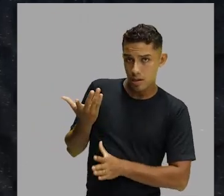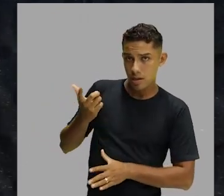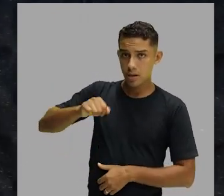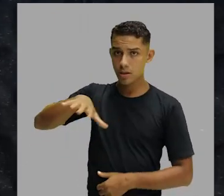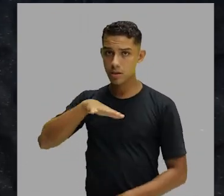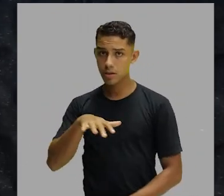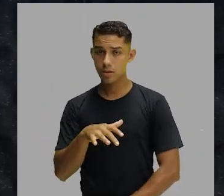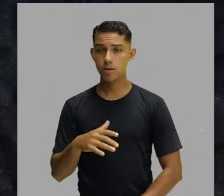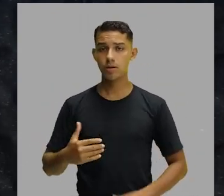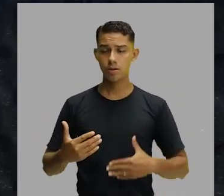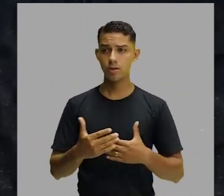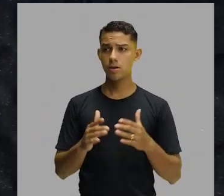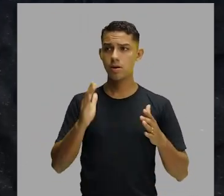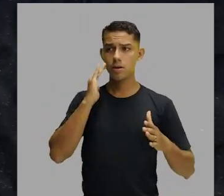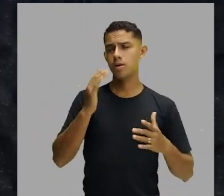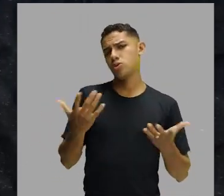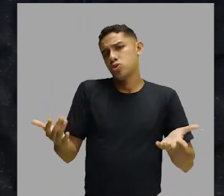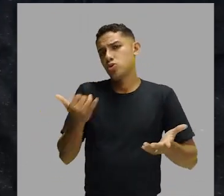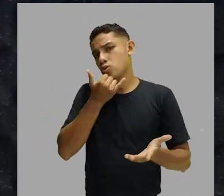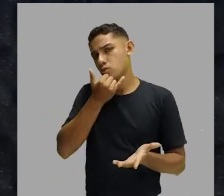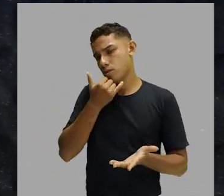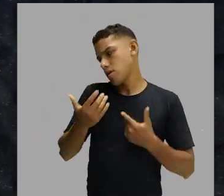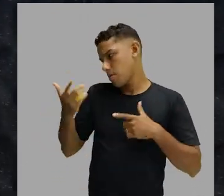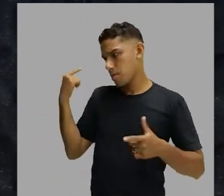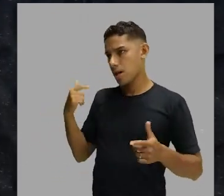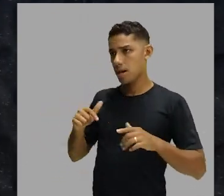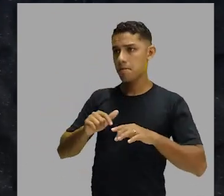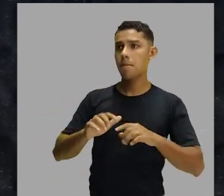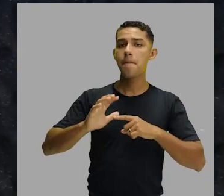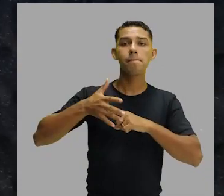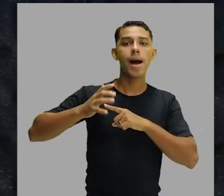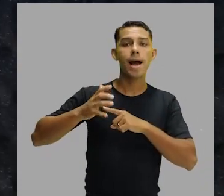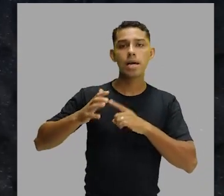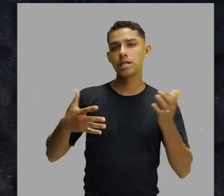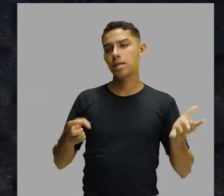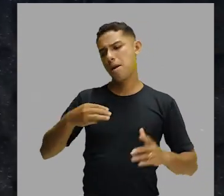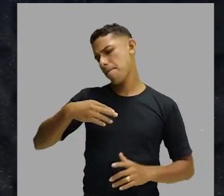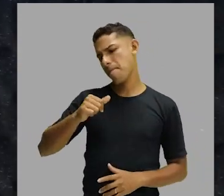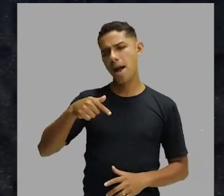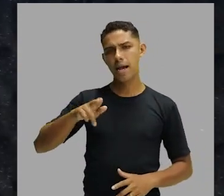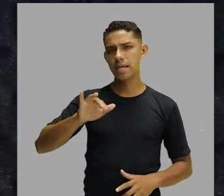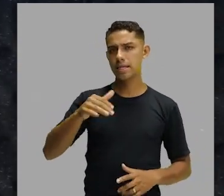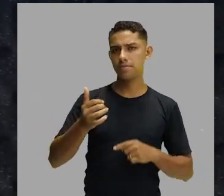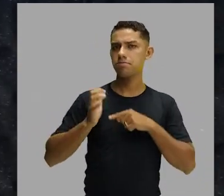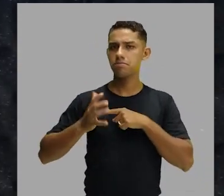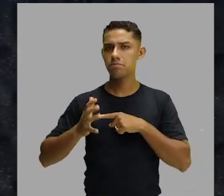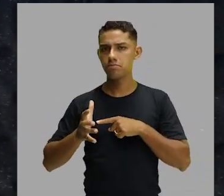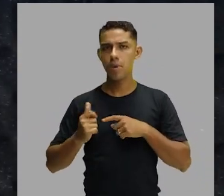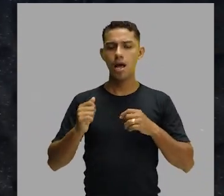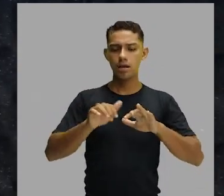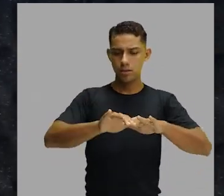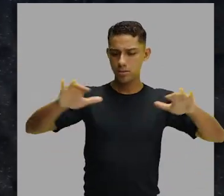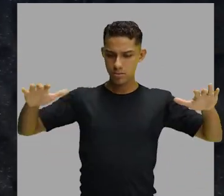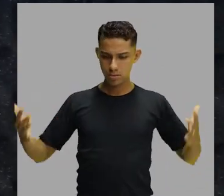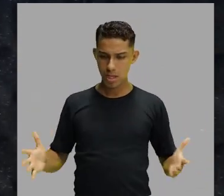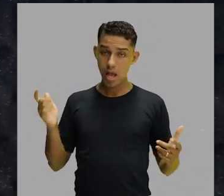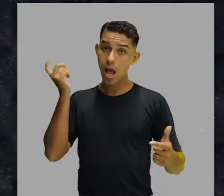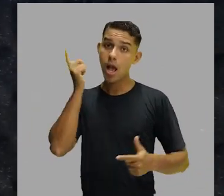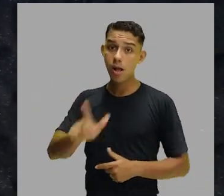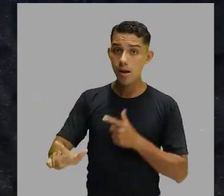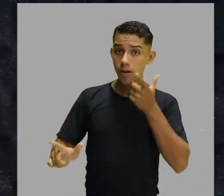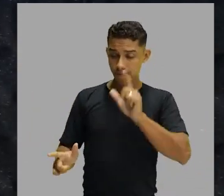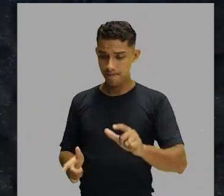um aparelho, não, eu não vou chamar de aparelho, né, porque naquela época não era aparelho, mas eu vou dizer o quê daquilo? Uma máquina. Uma máquina capaz